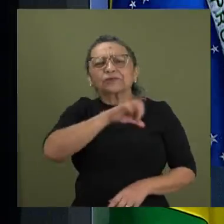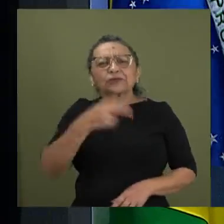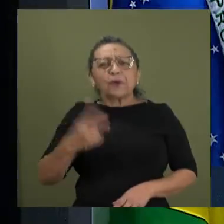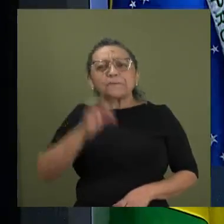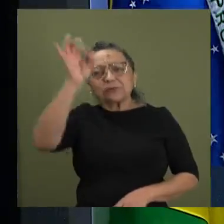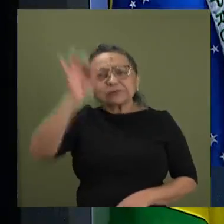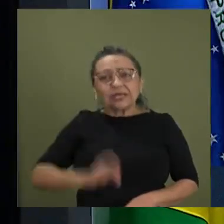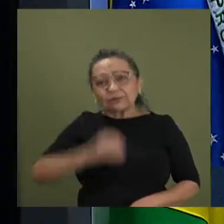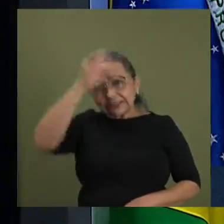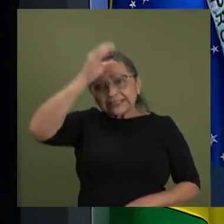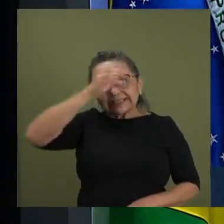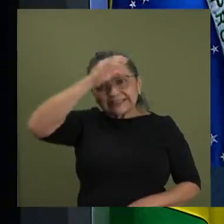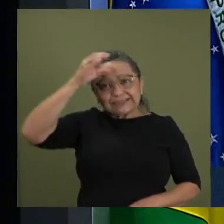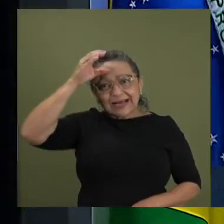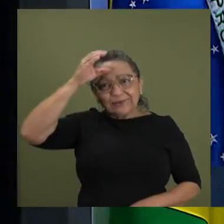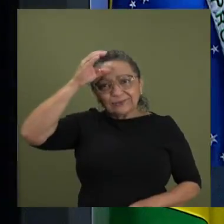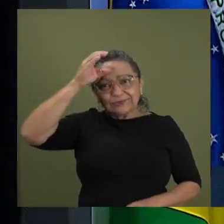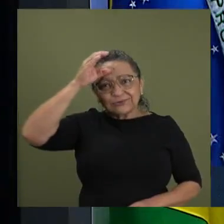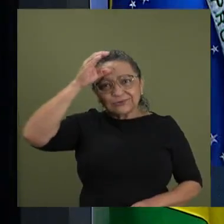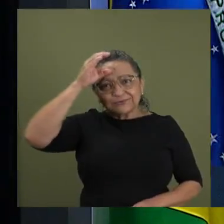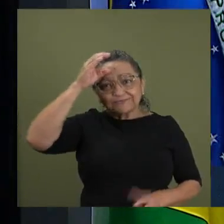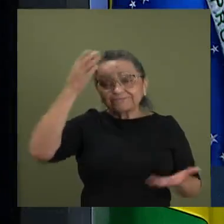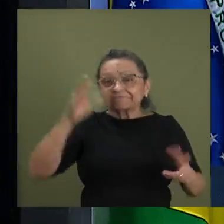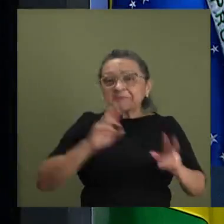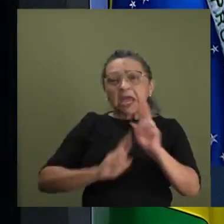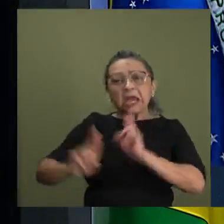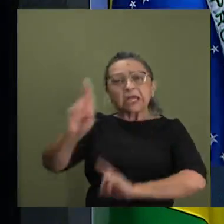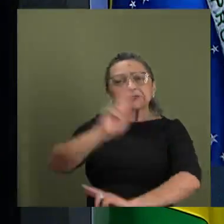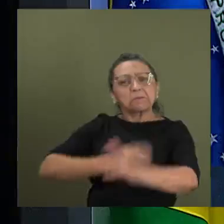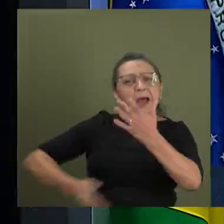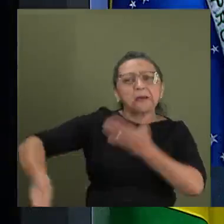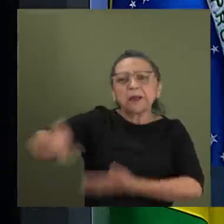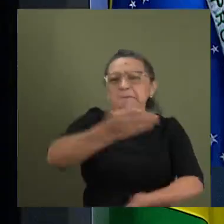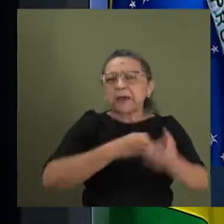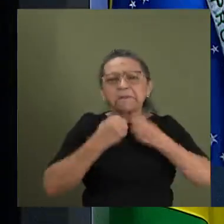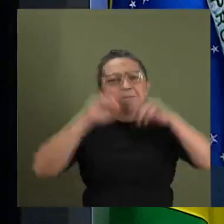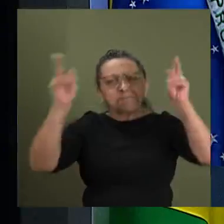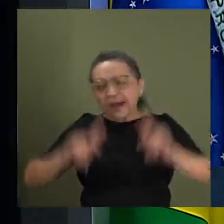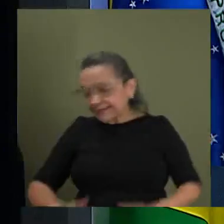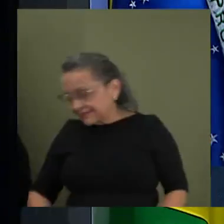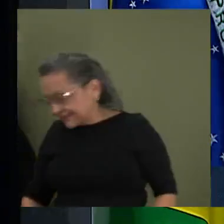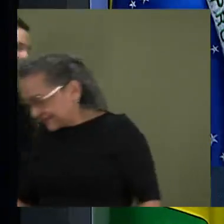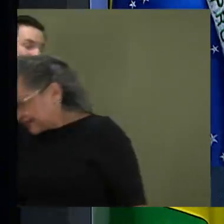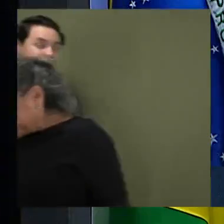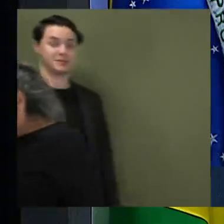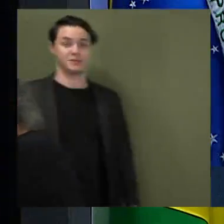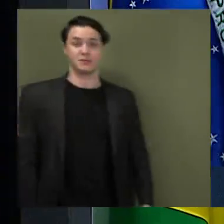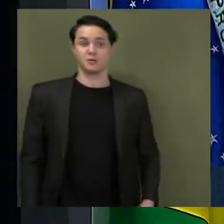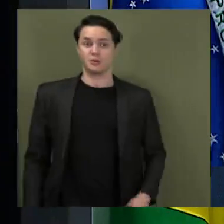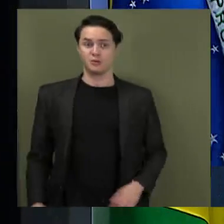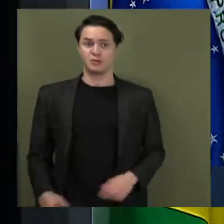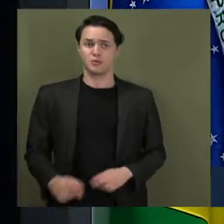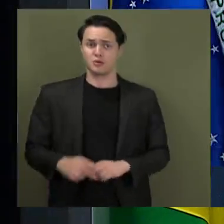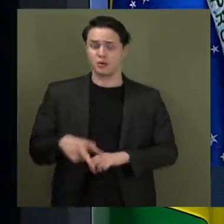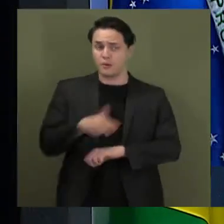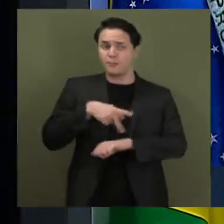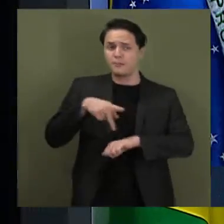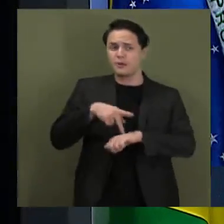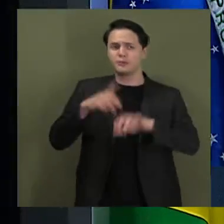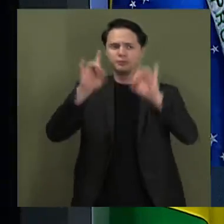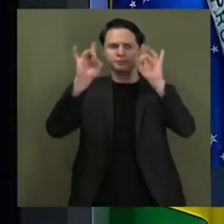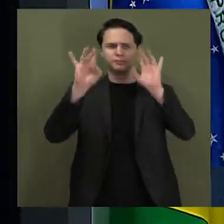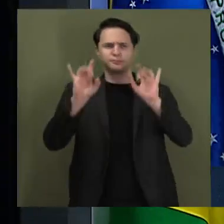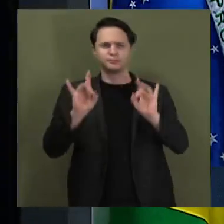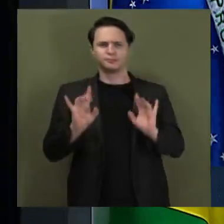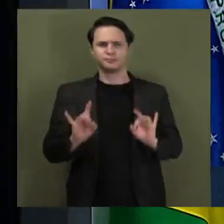de cristãos se relacionando muito bem. Essa nação é especial e